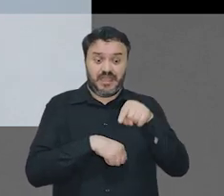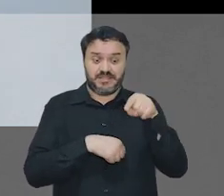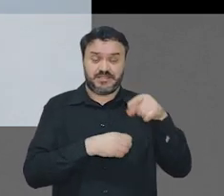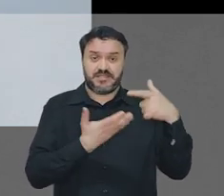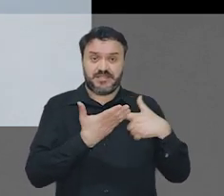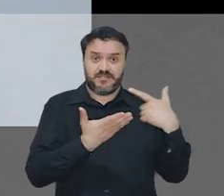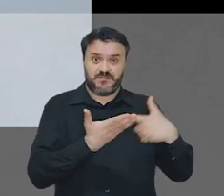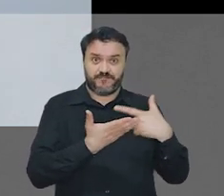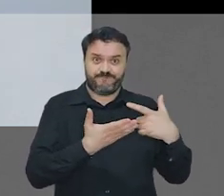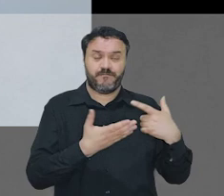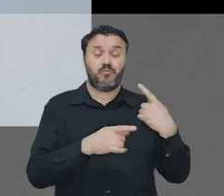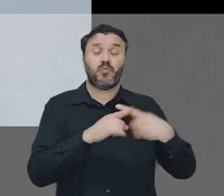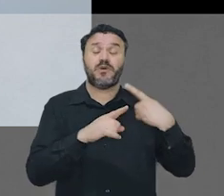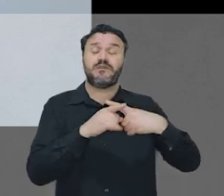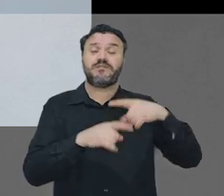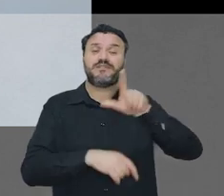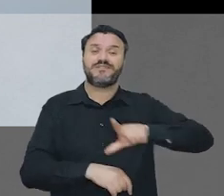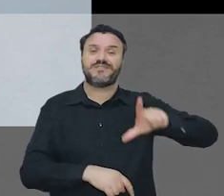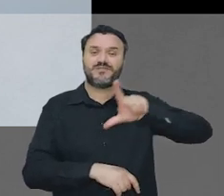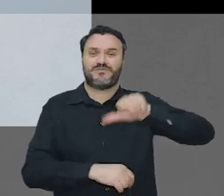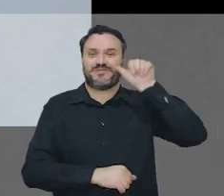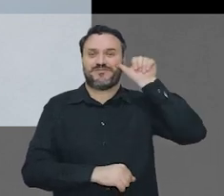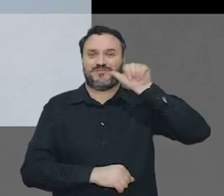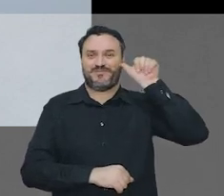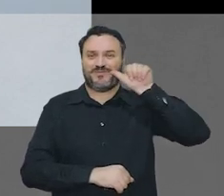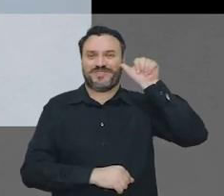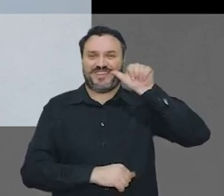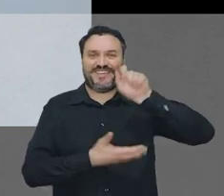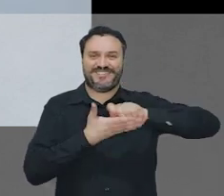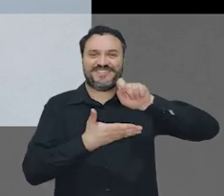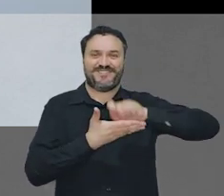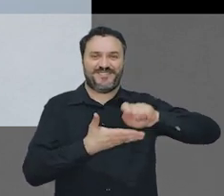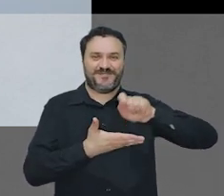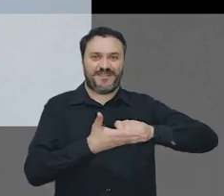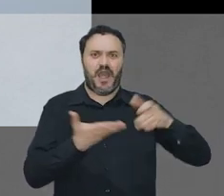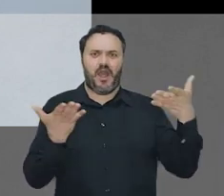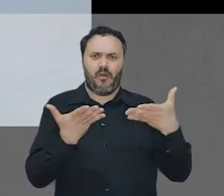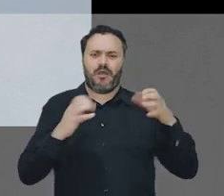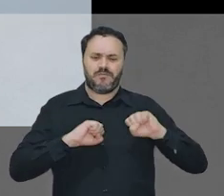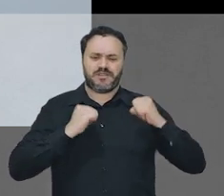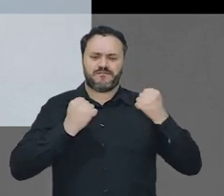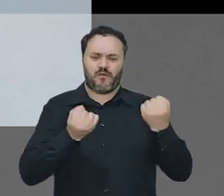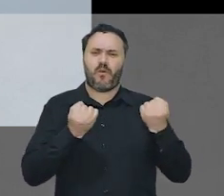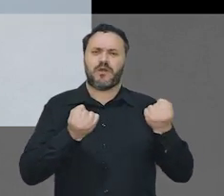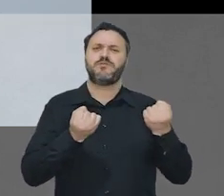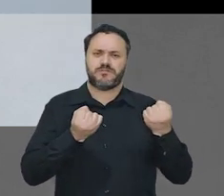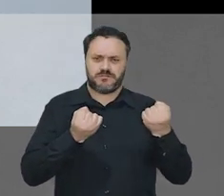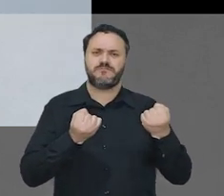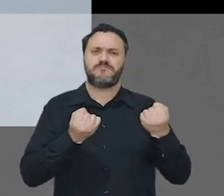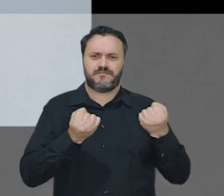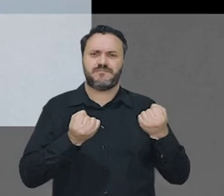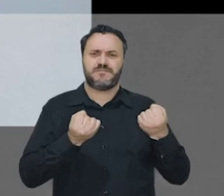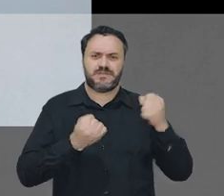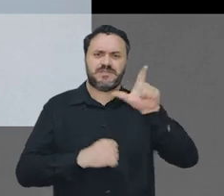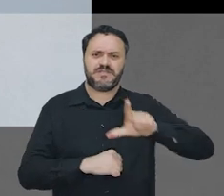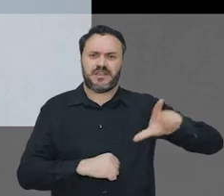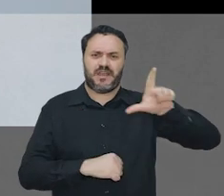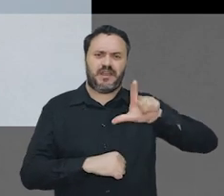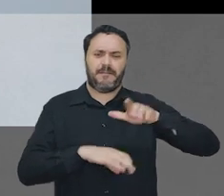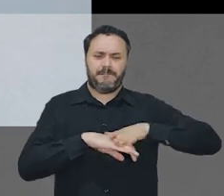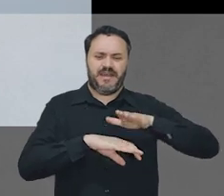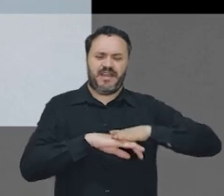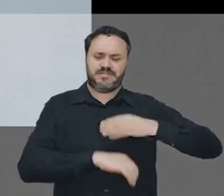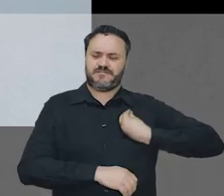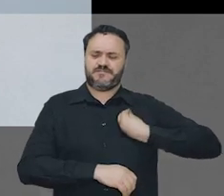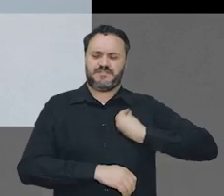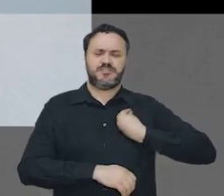por mulheres, que atualmente tem ganhado mais força e se faz muito presente não só na Itália, mas